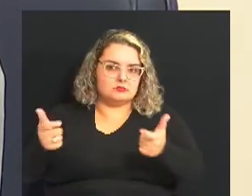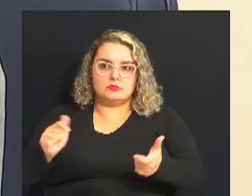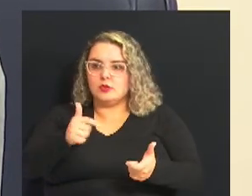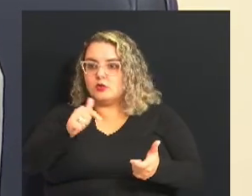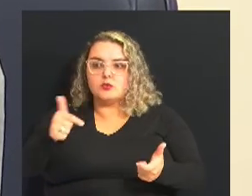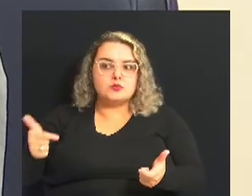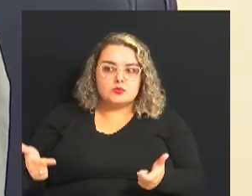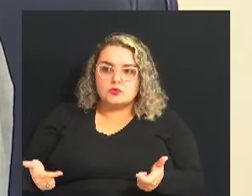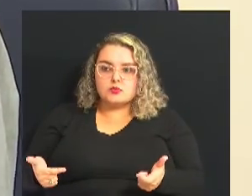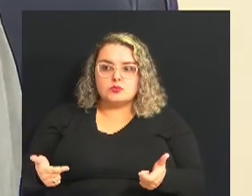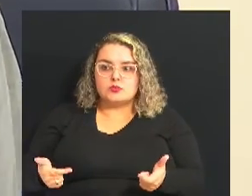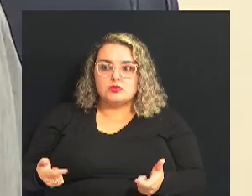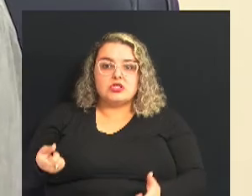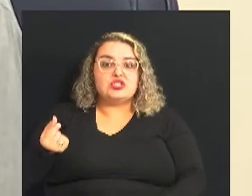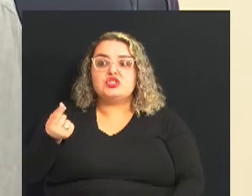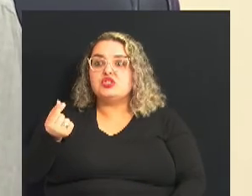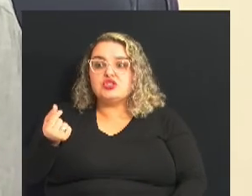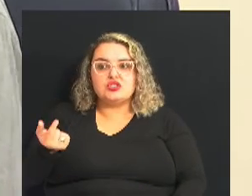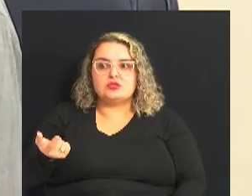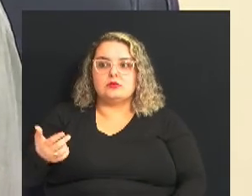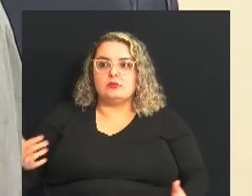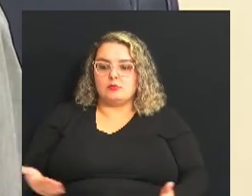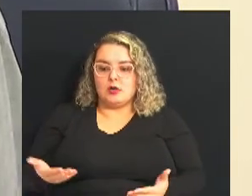têm sequer dinheiro para produzir